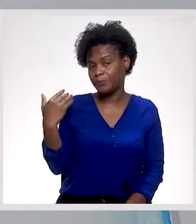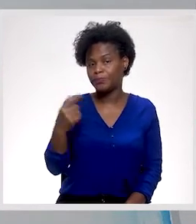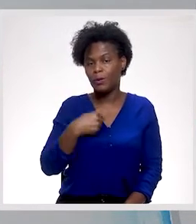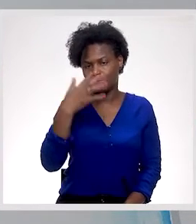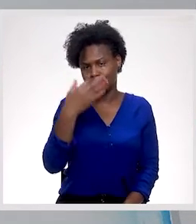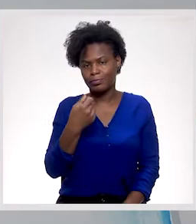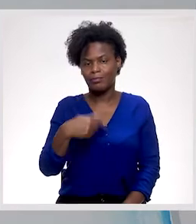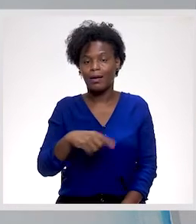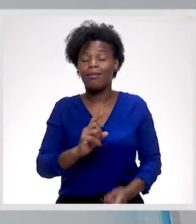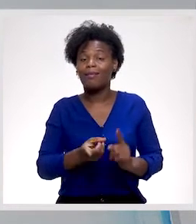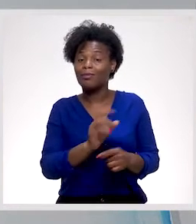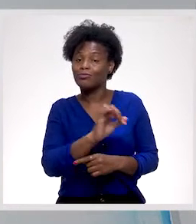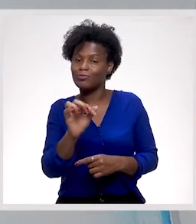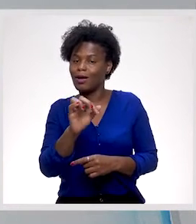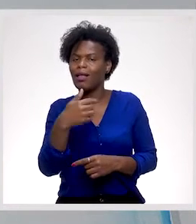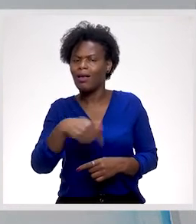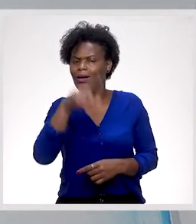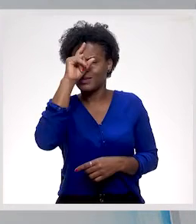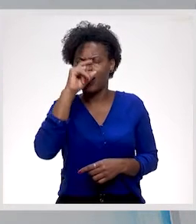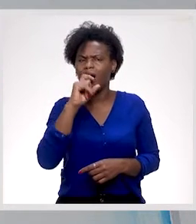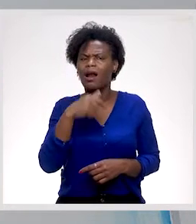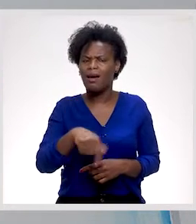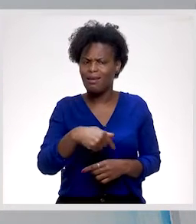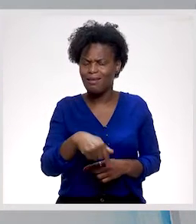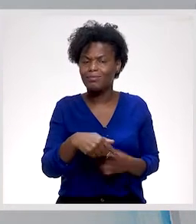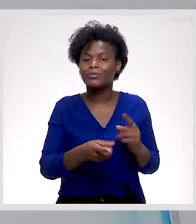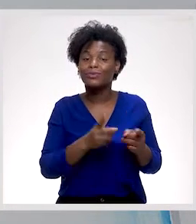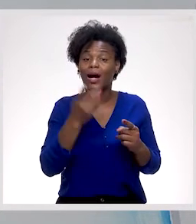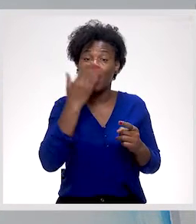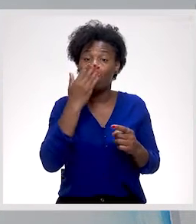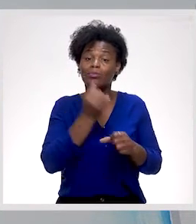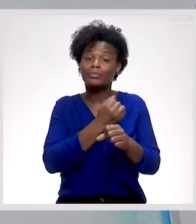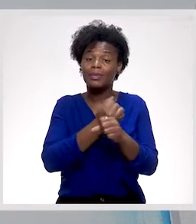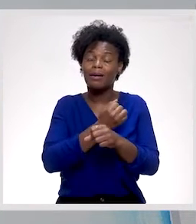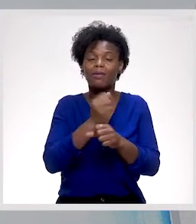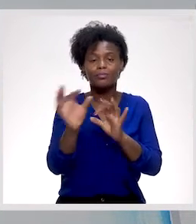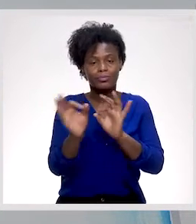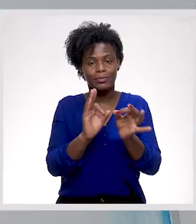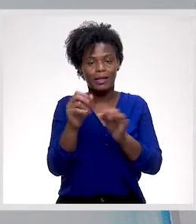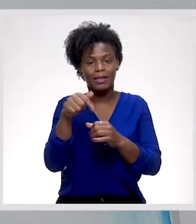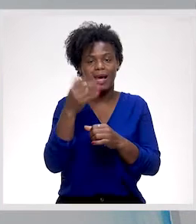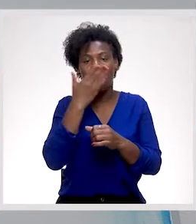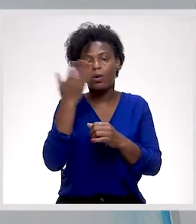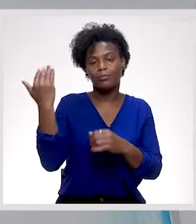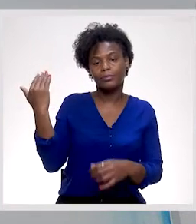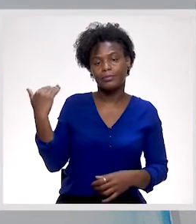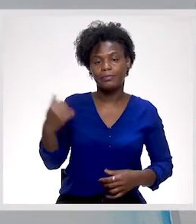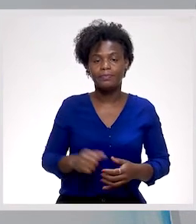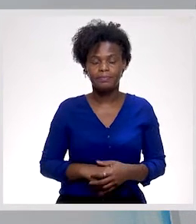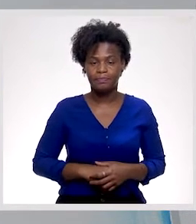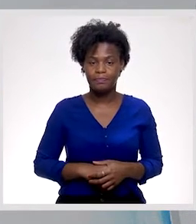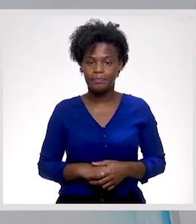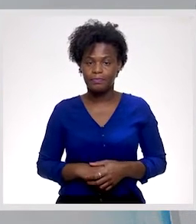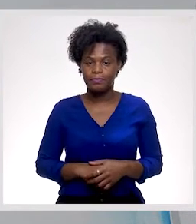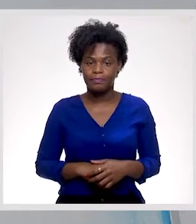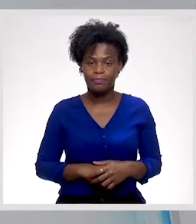de que estão a recordar os conteúdos trabalhados e tratados na aula passada. Na